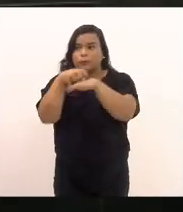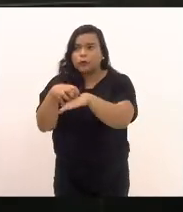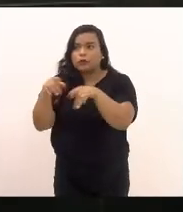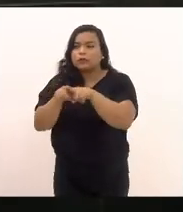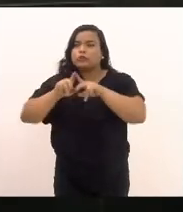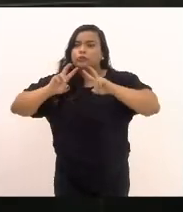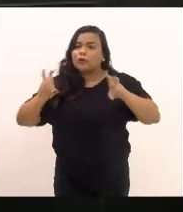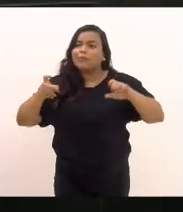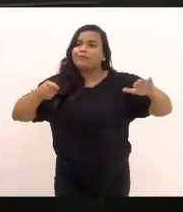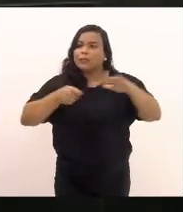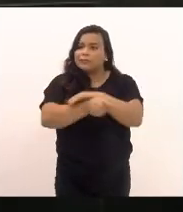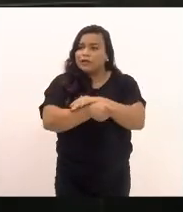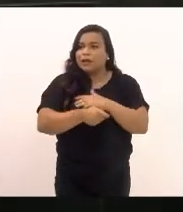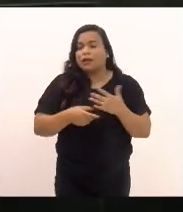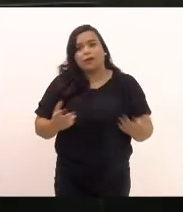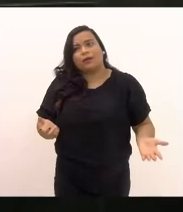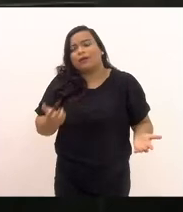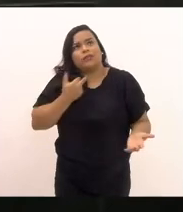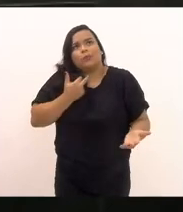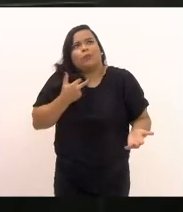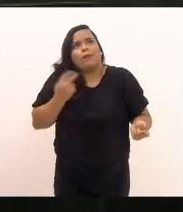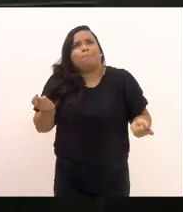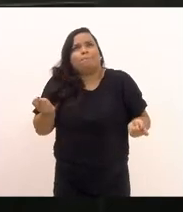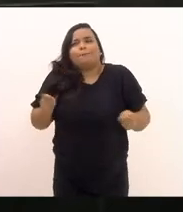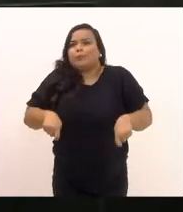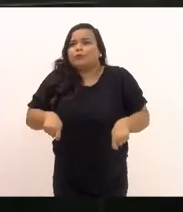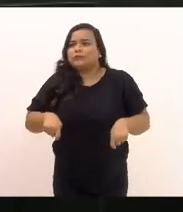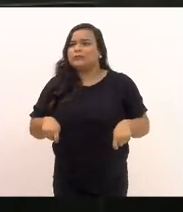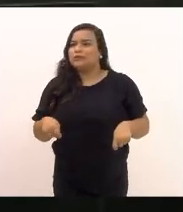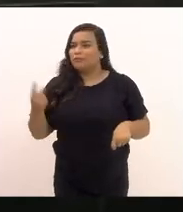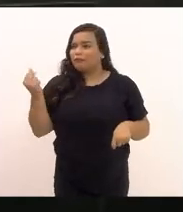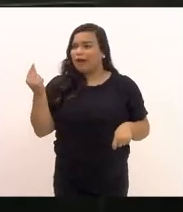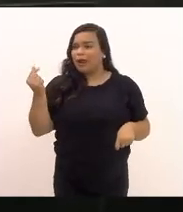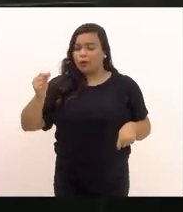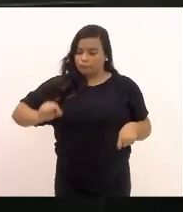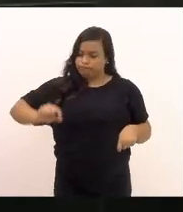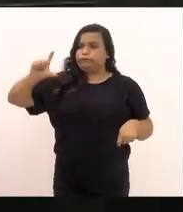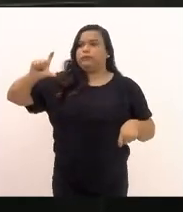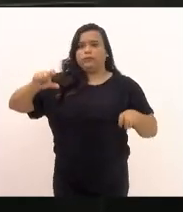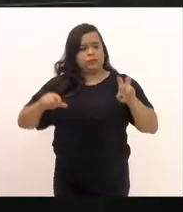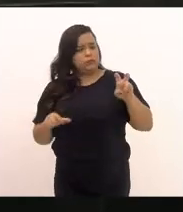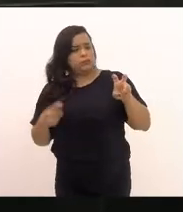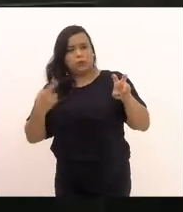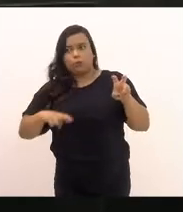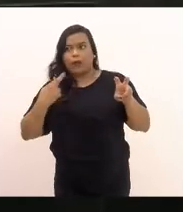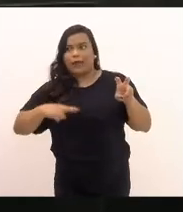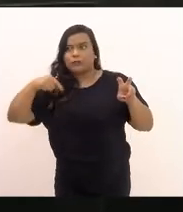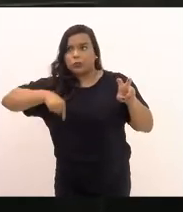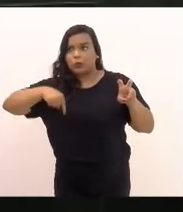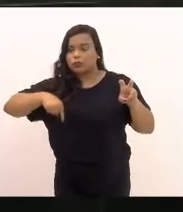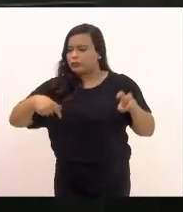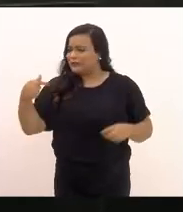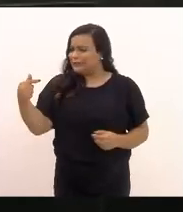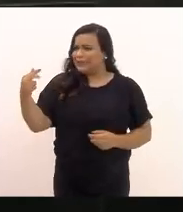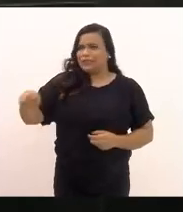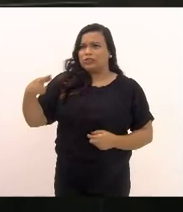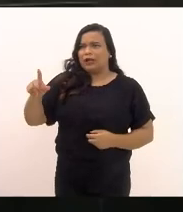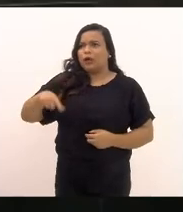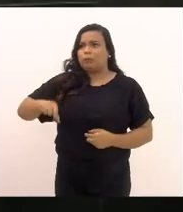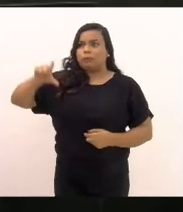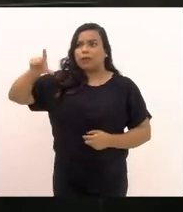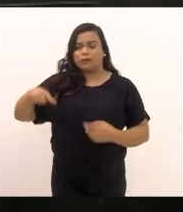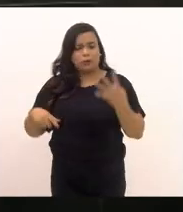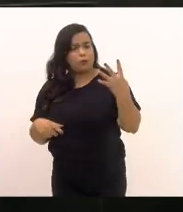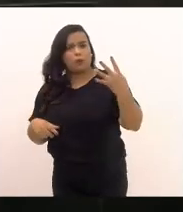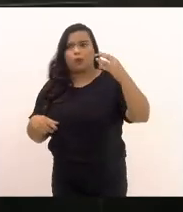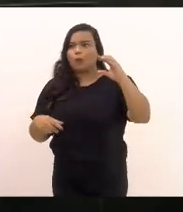seu financiamento. Não é possível, Tia Ju, que a tarifa suba de R$ 5 para R$ 7,00, um aumento de 40%,